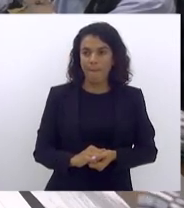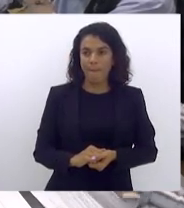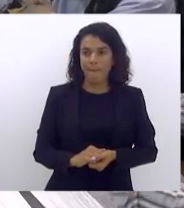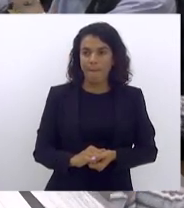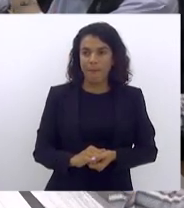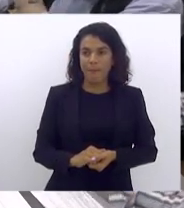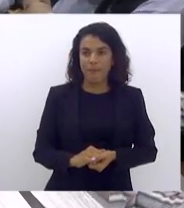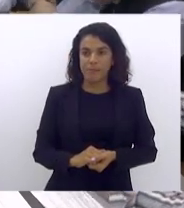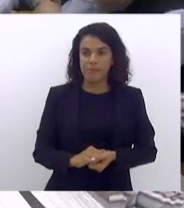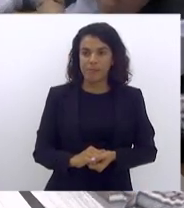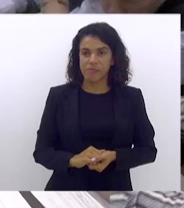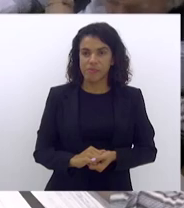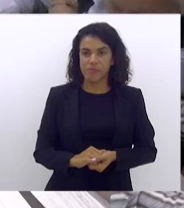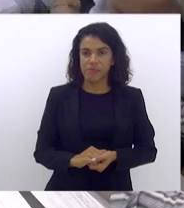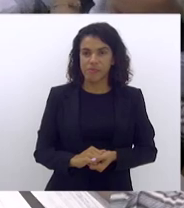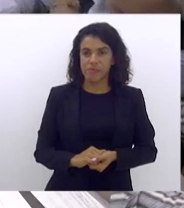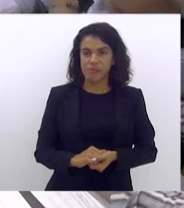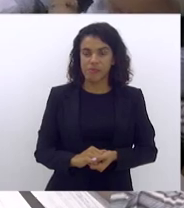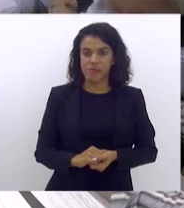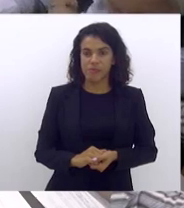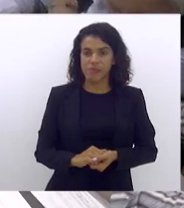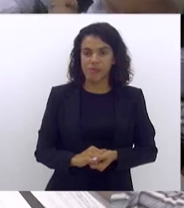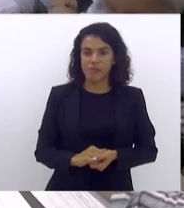Mas aí ele só diz o que é...